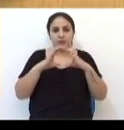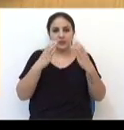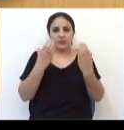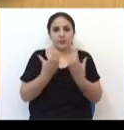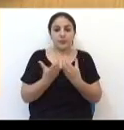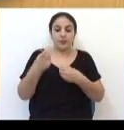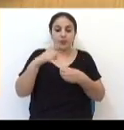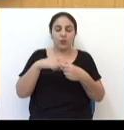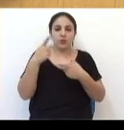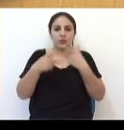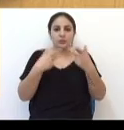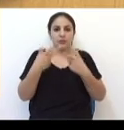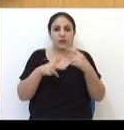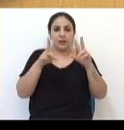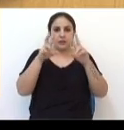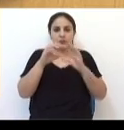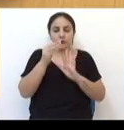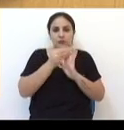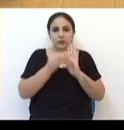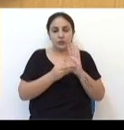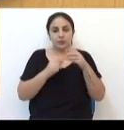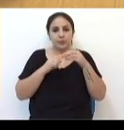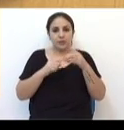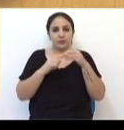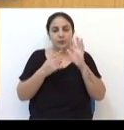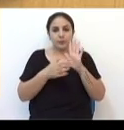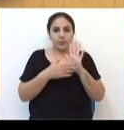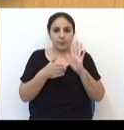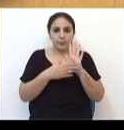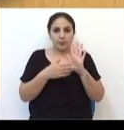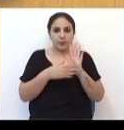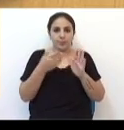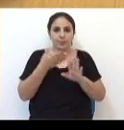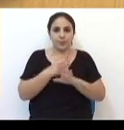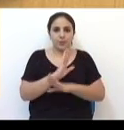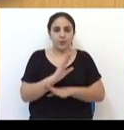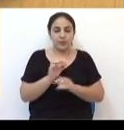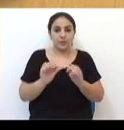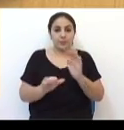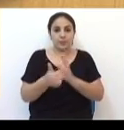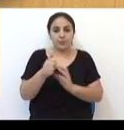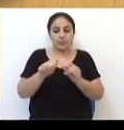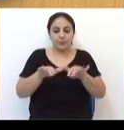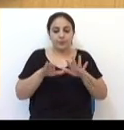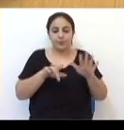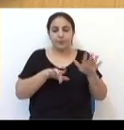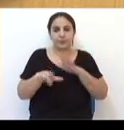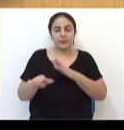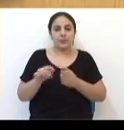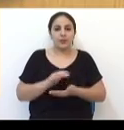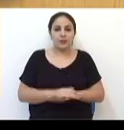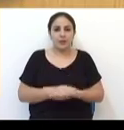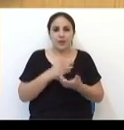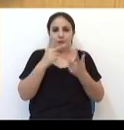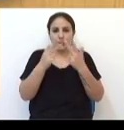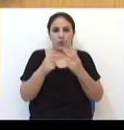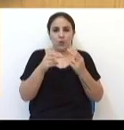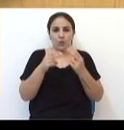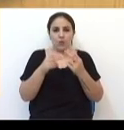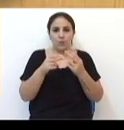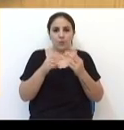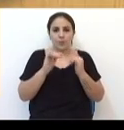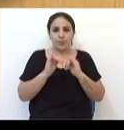da Câmara volta a falar sobre o conteúdo das principais proposições aprovadas na primeira plenária da semana,